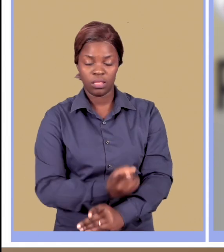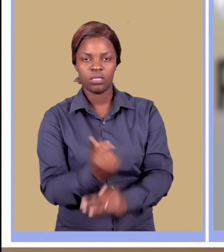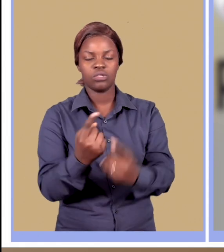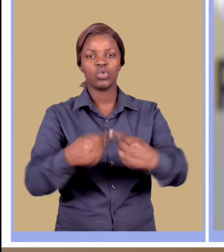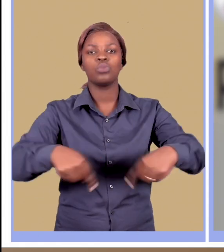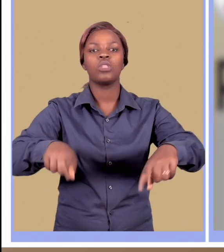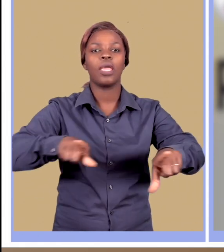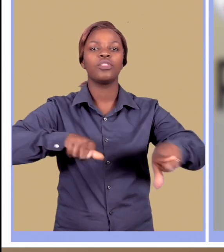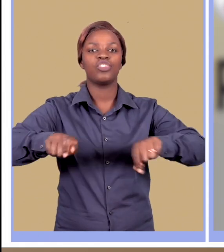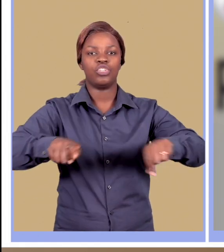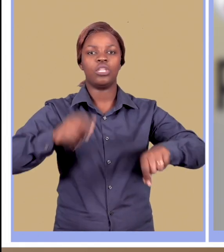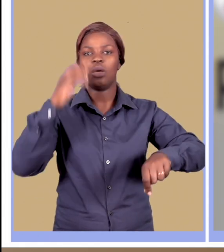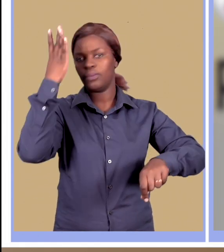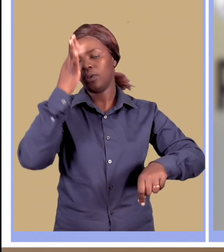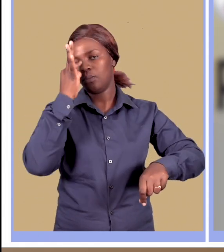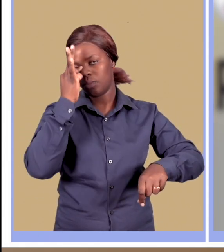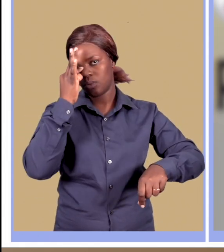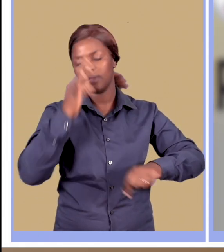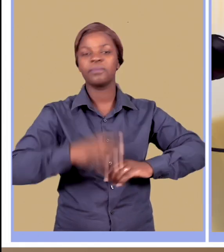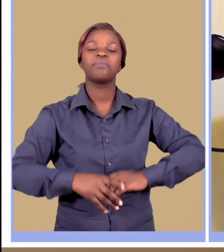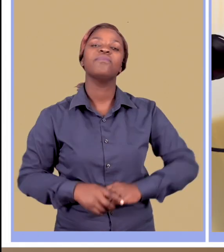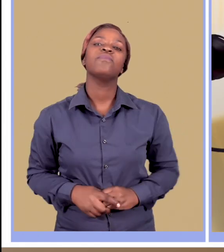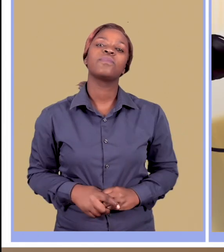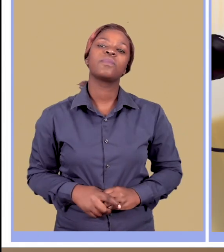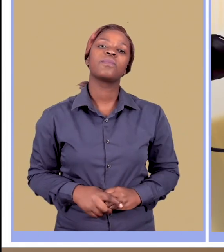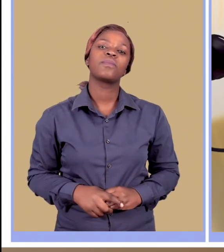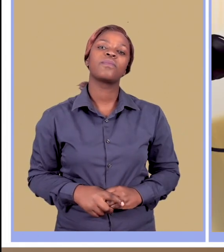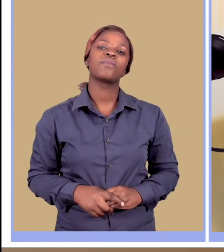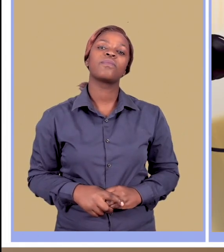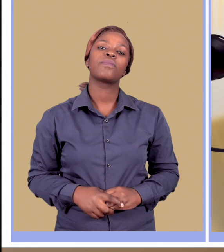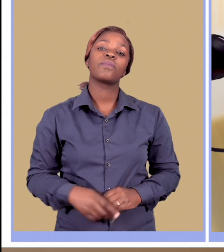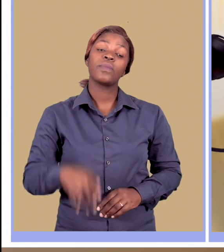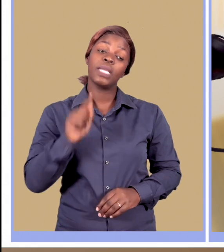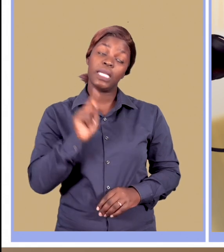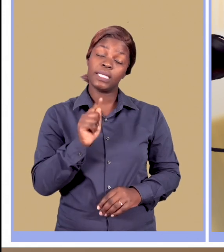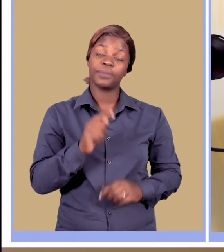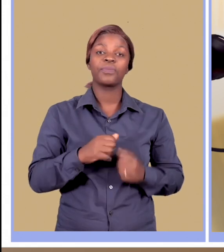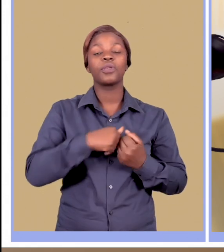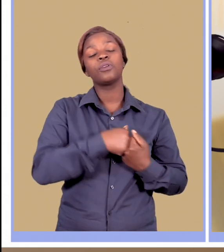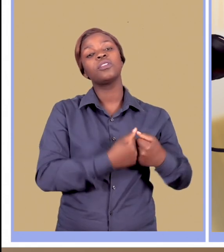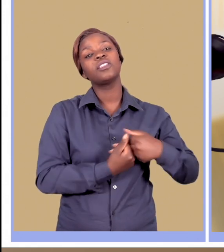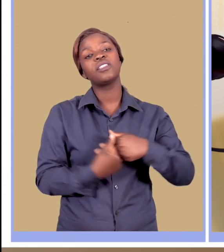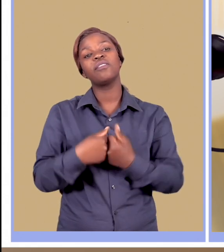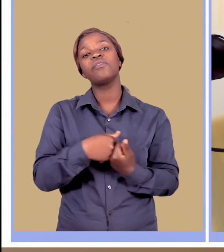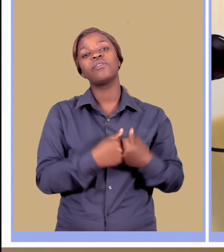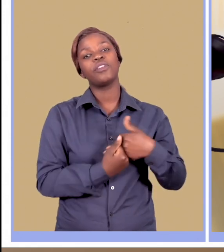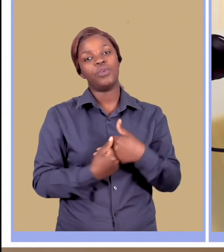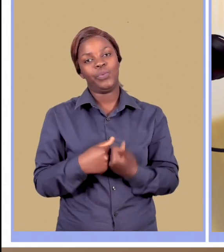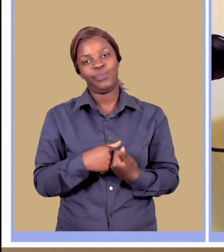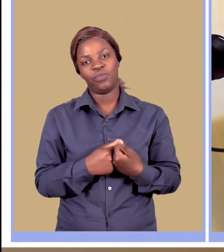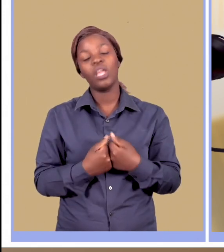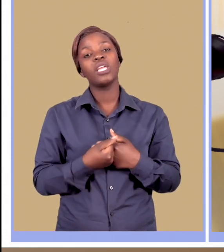desses comitês de gestão em Nampula. Esse é um desafio que nós achamos que, fazendo